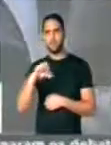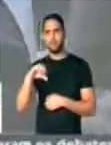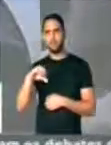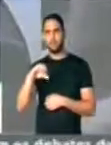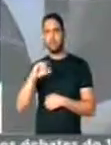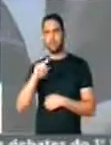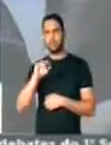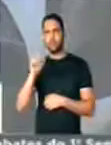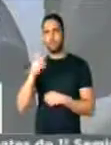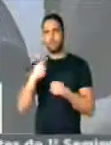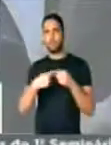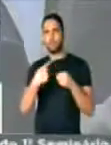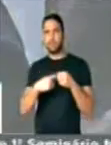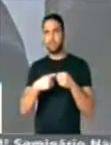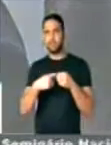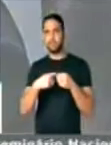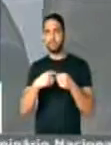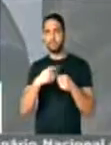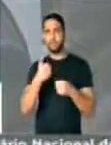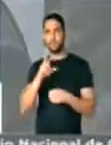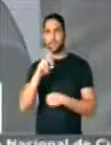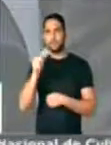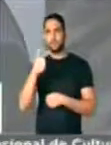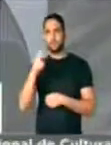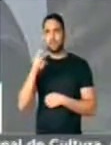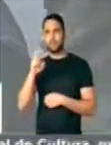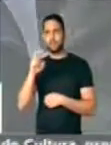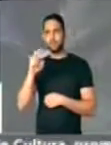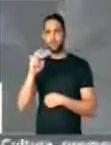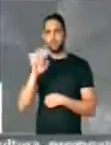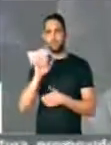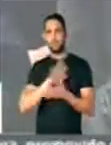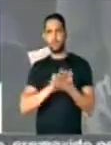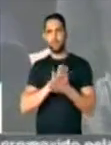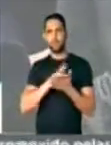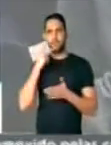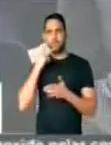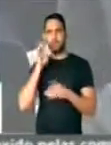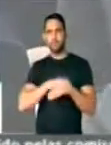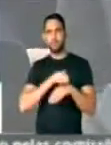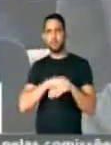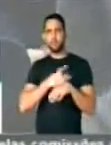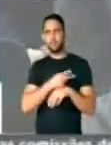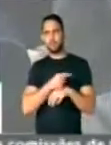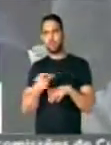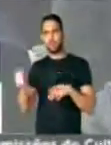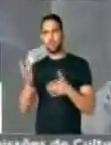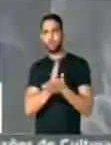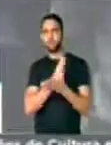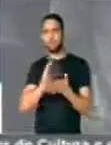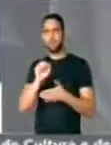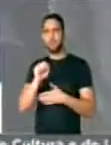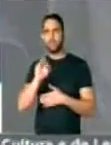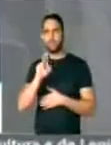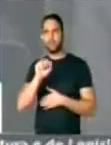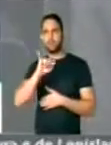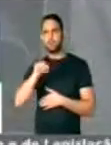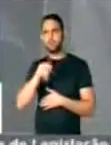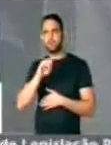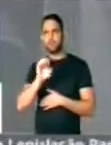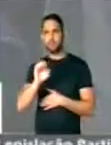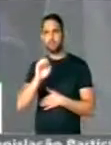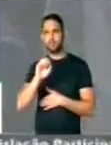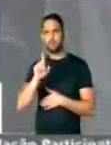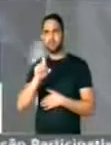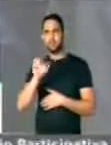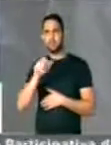1989. Igaraçu, que é uma cidade de 1535, nunca teve um vereador tão longevo quanto Aristóteles José de